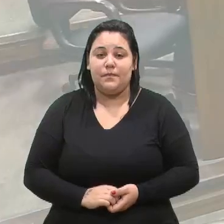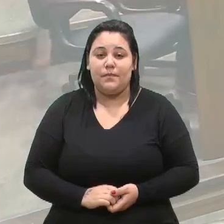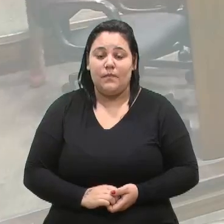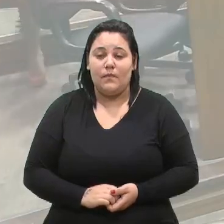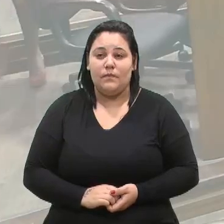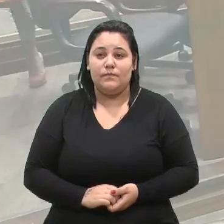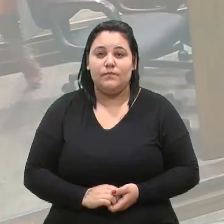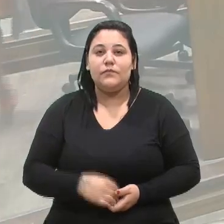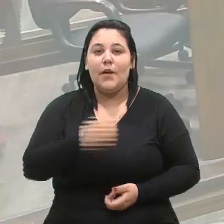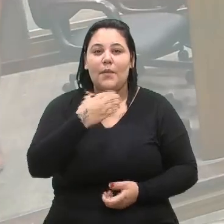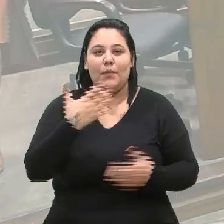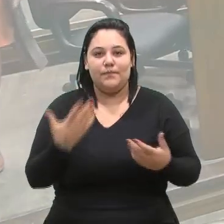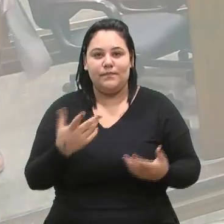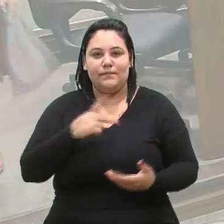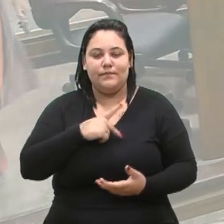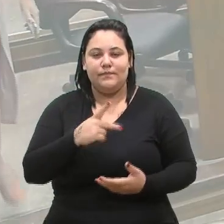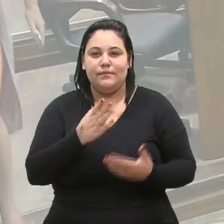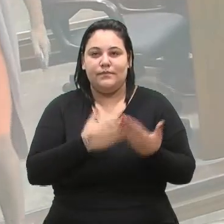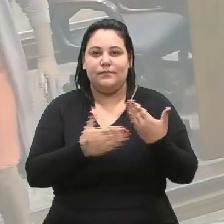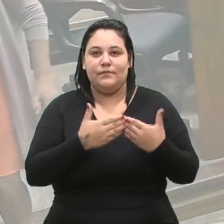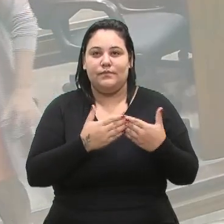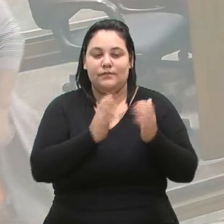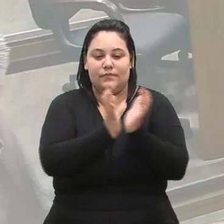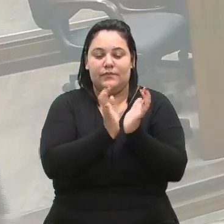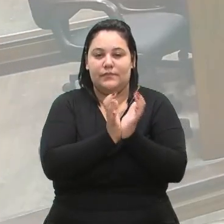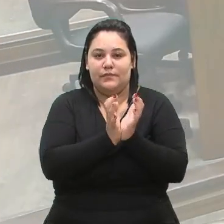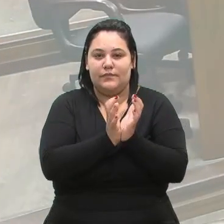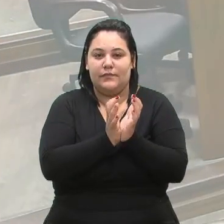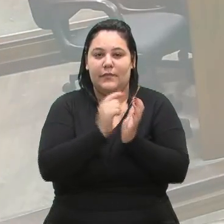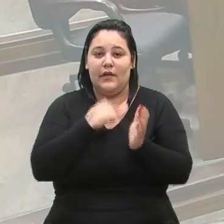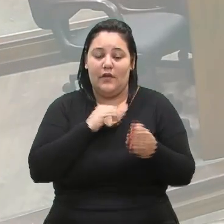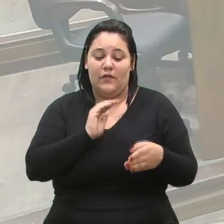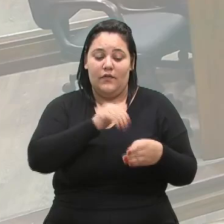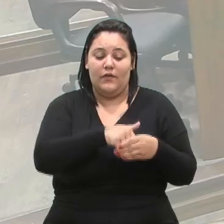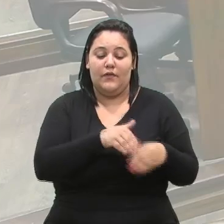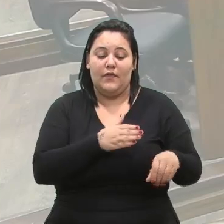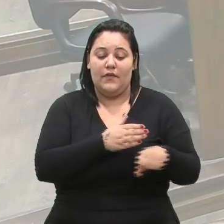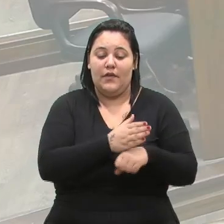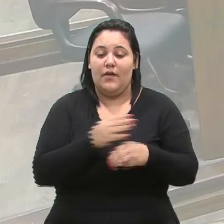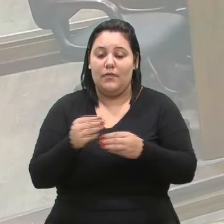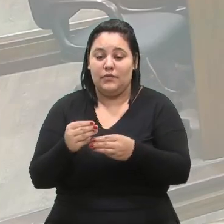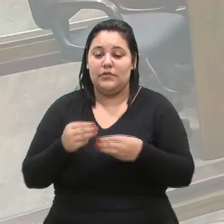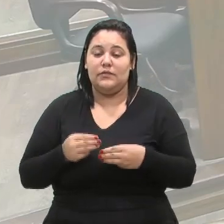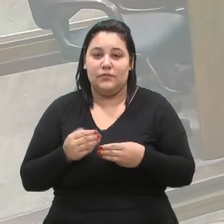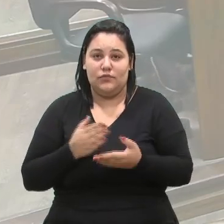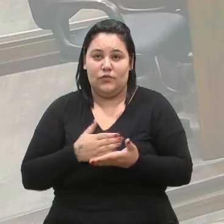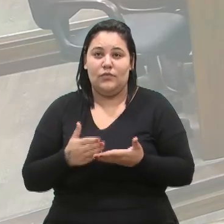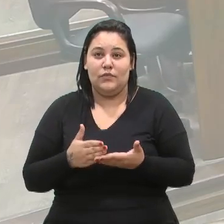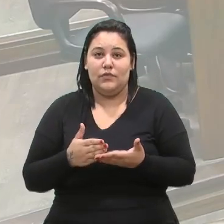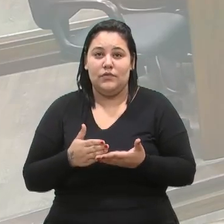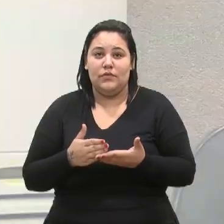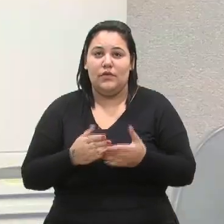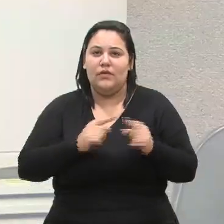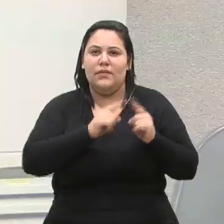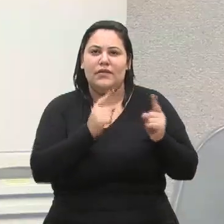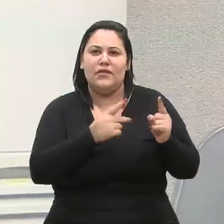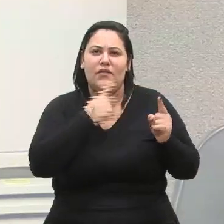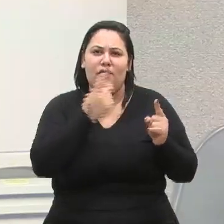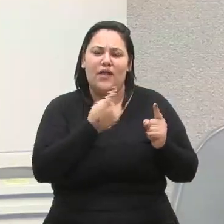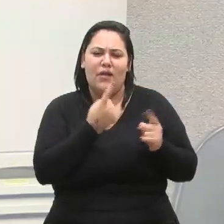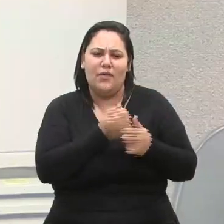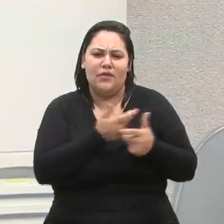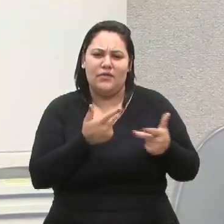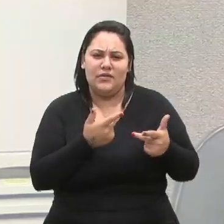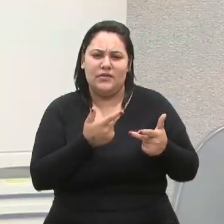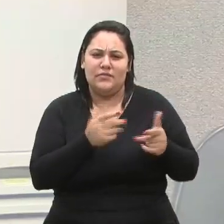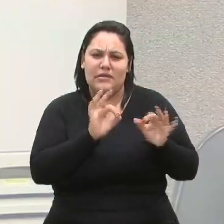declarar voto, senhora presidente, caros colegas, voto, votarei favorável à moção de inicial, mas eu vou só citar uma coisa bem